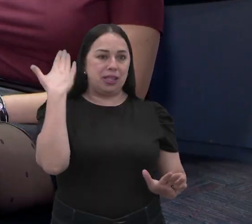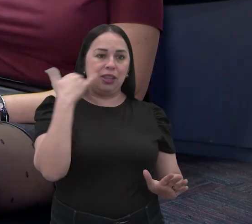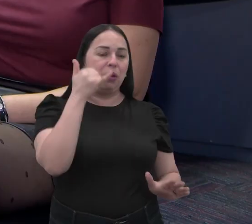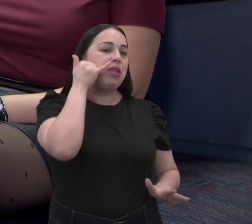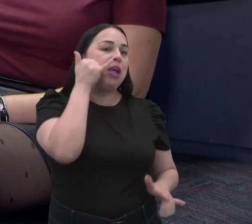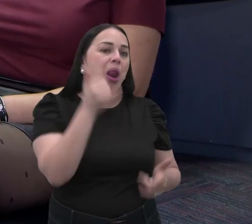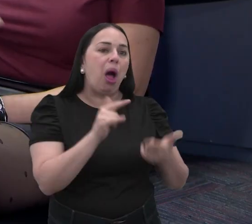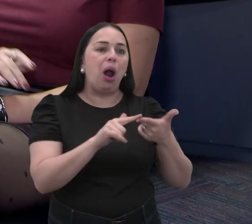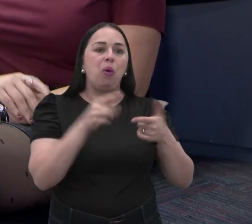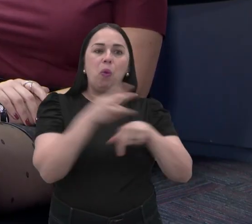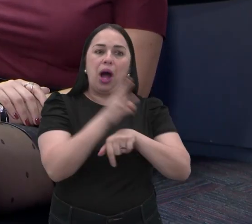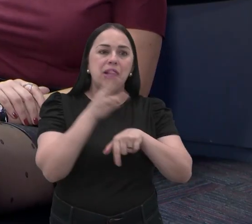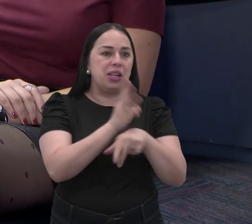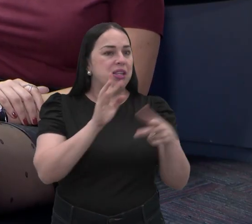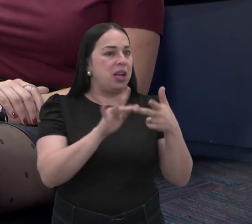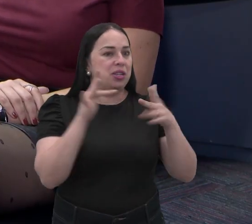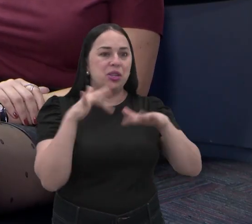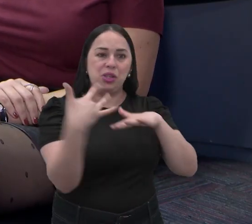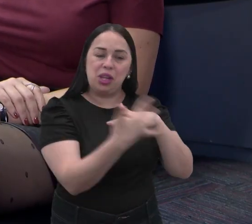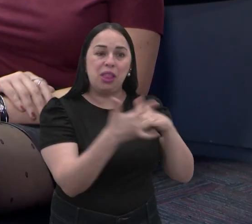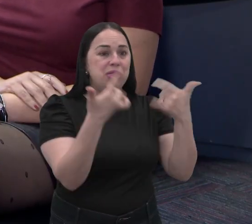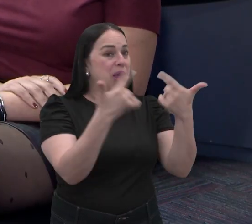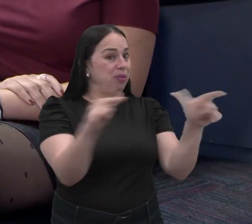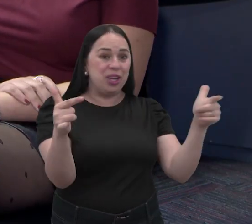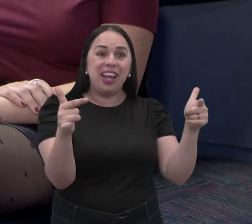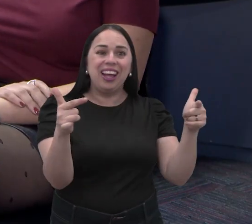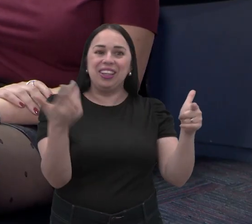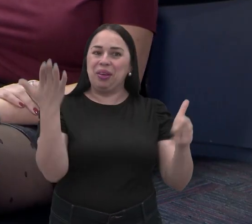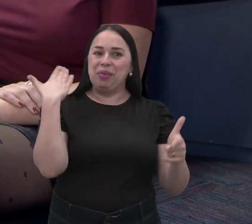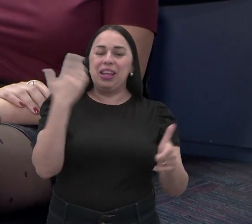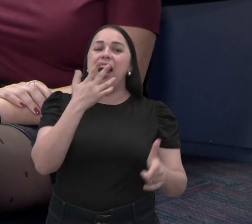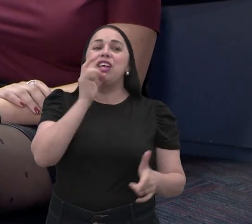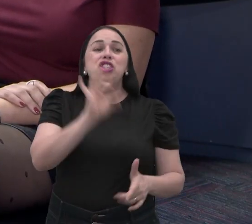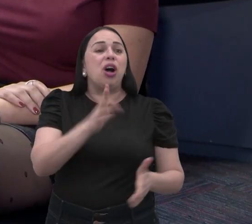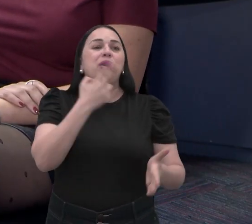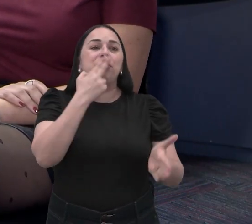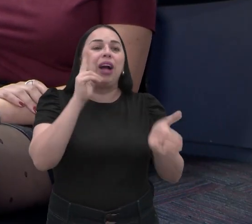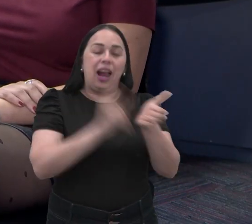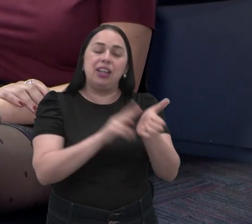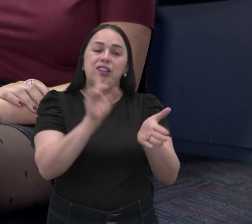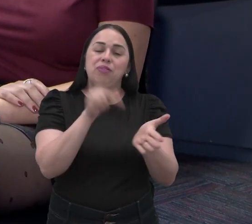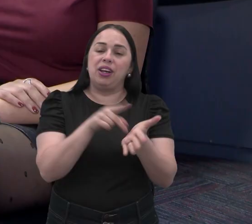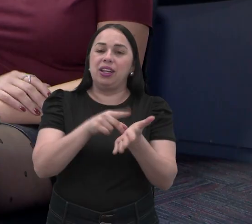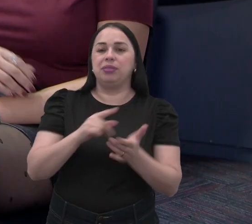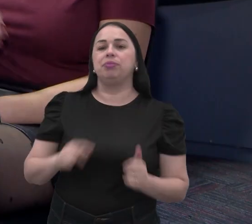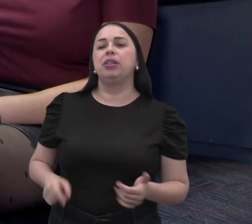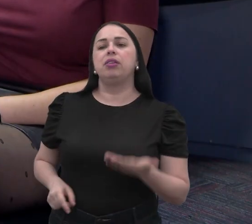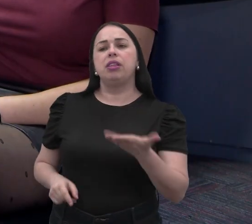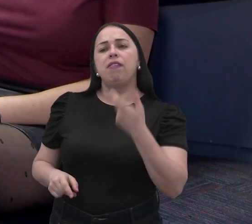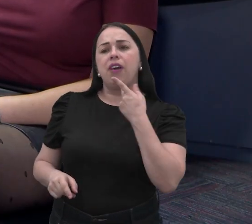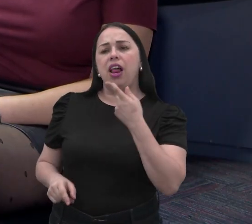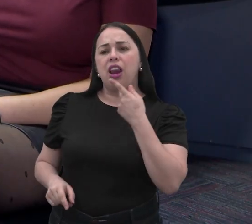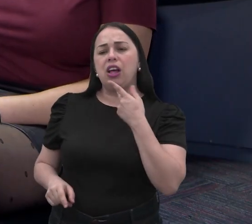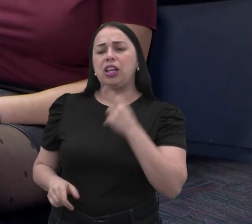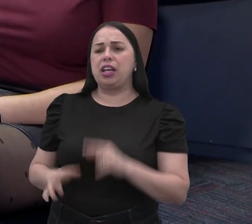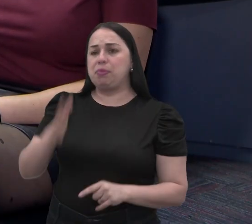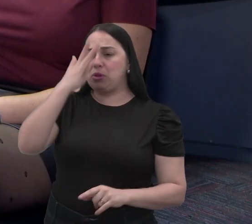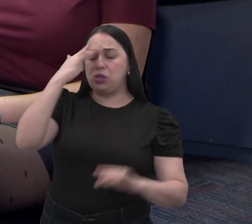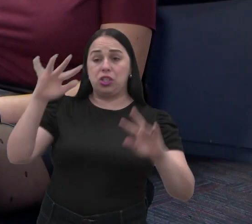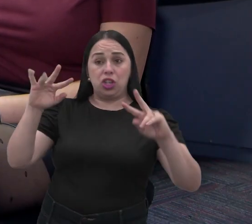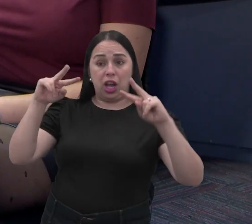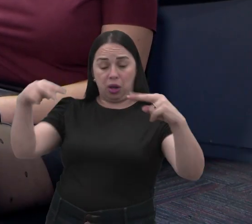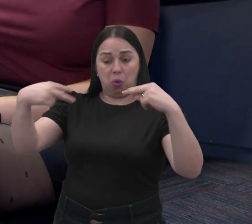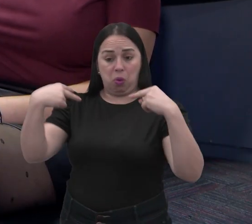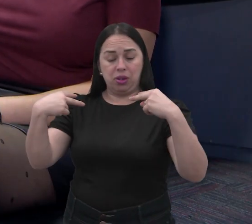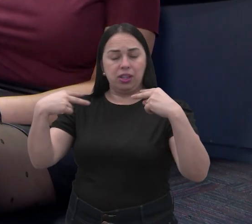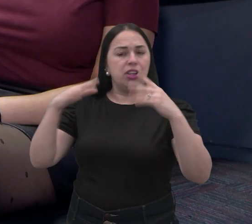celular, WhatsApp, rede social, isso aí jamais, nem passava pela cabeça da gente. Era cartinha mesmo. Você falou de ser